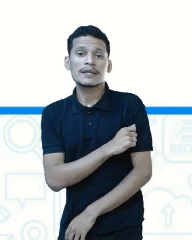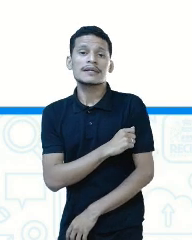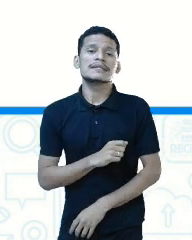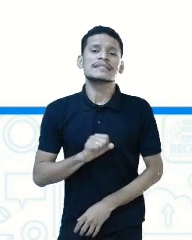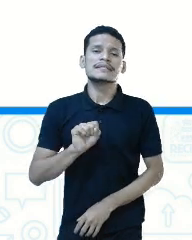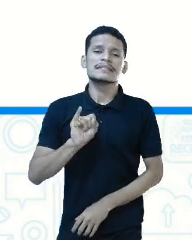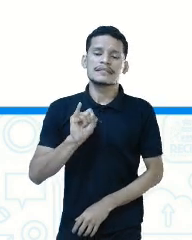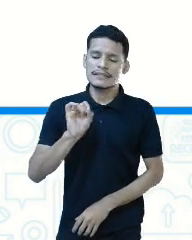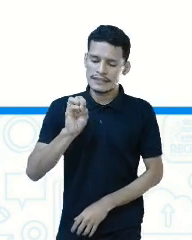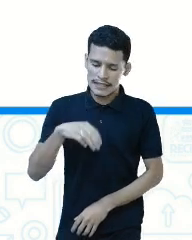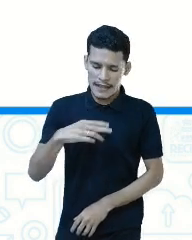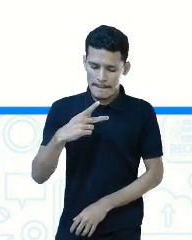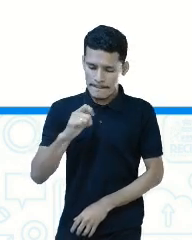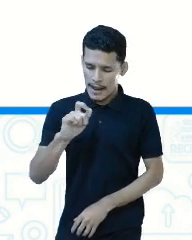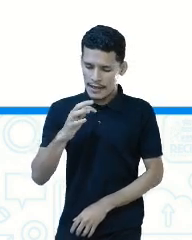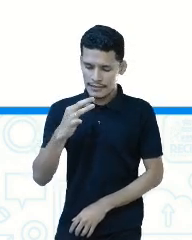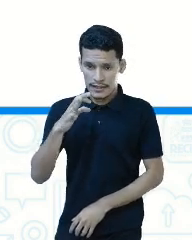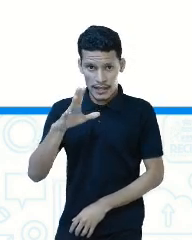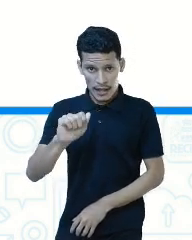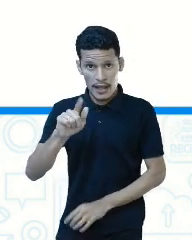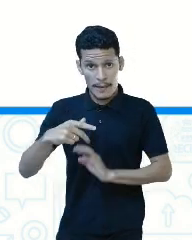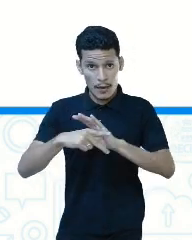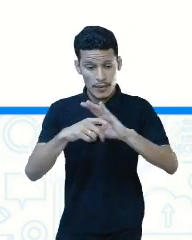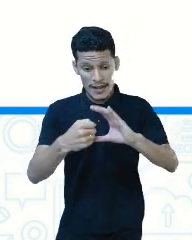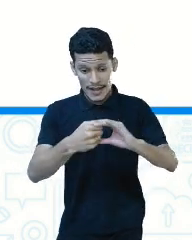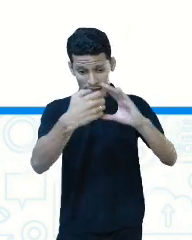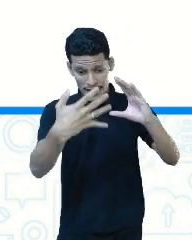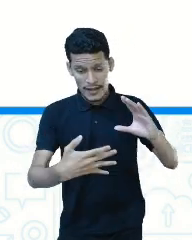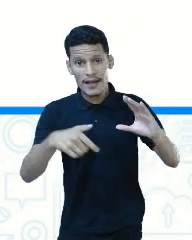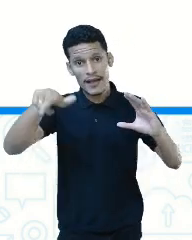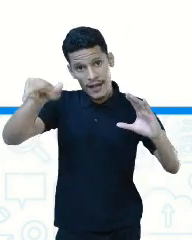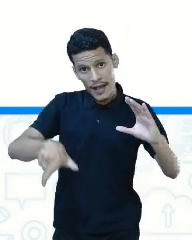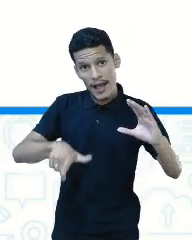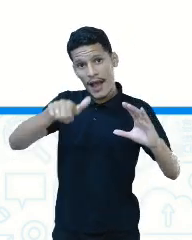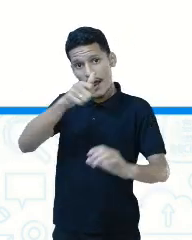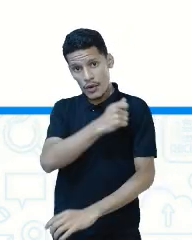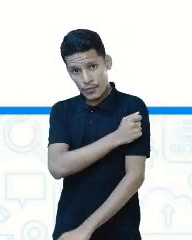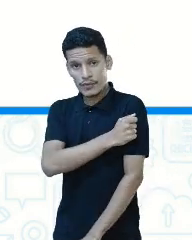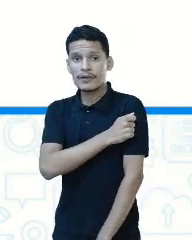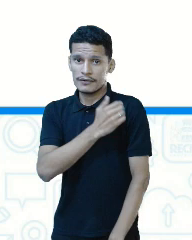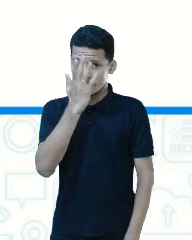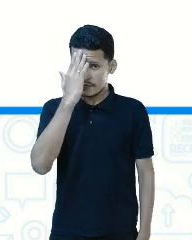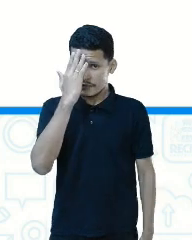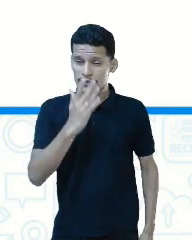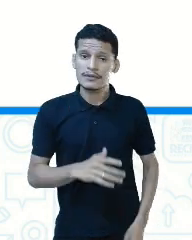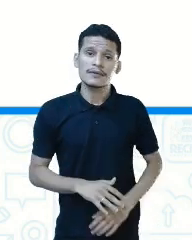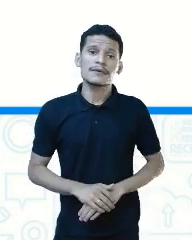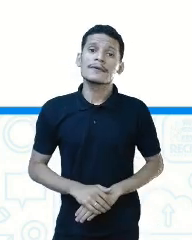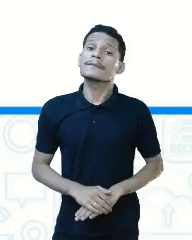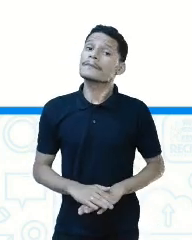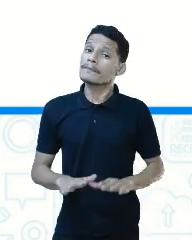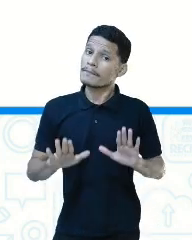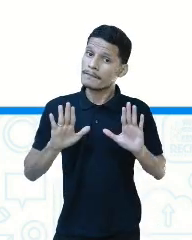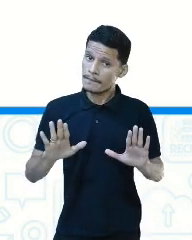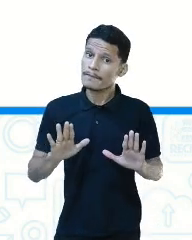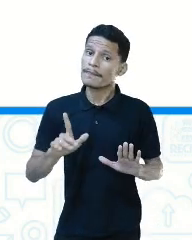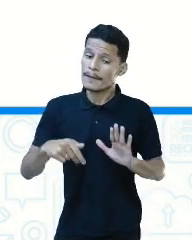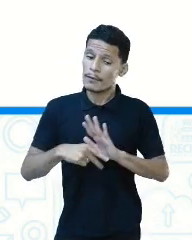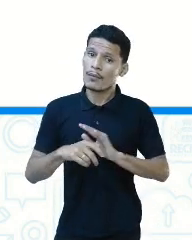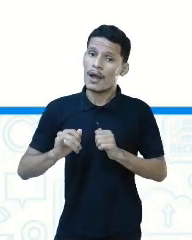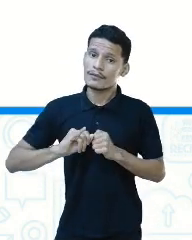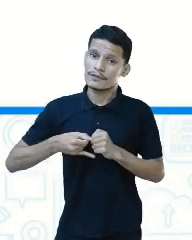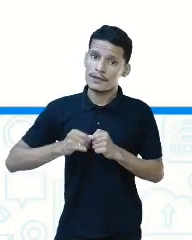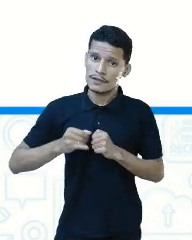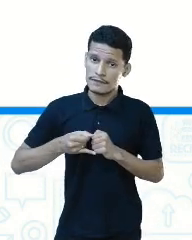bem, simpática é uma característica da estudante, né? No caso, da aluna. Então, isso é um